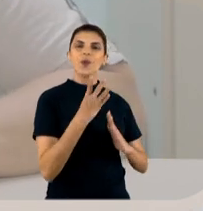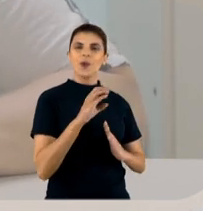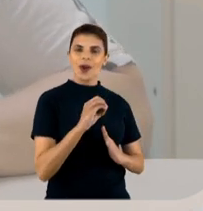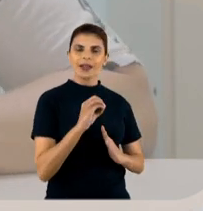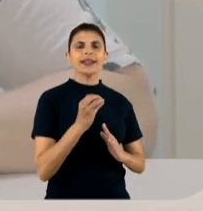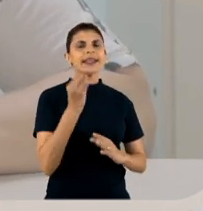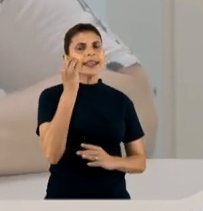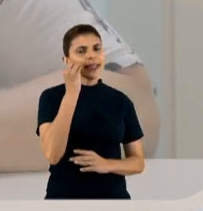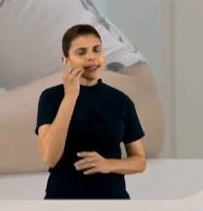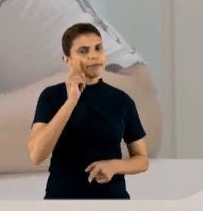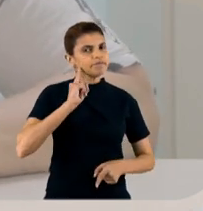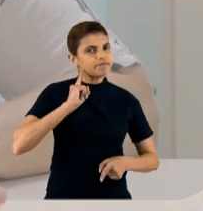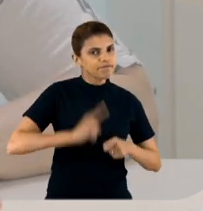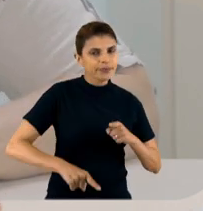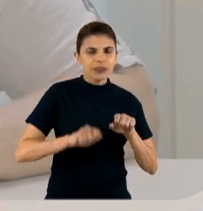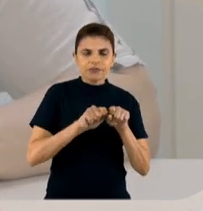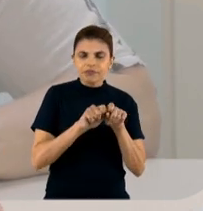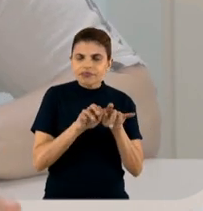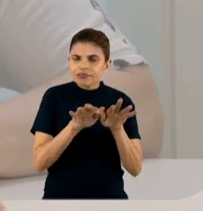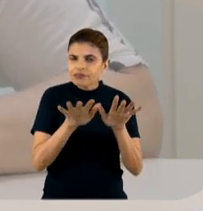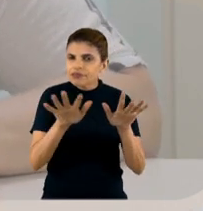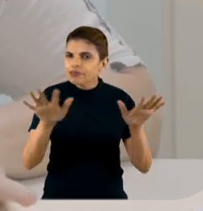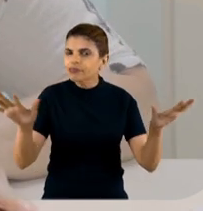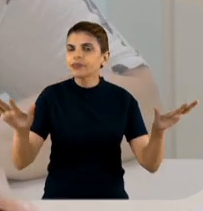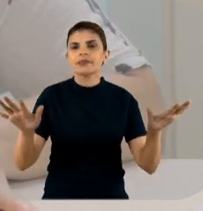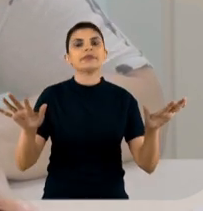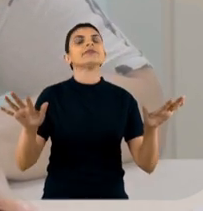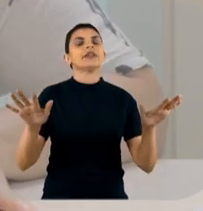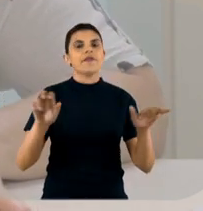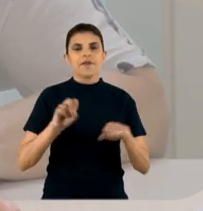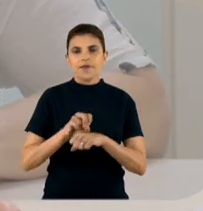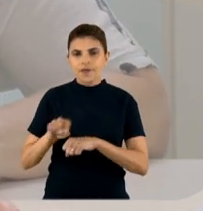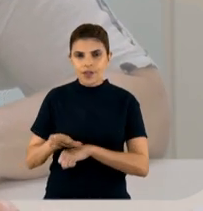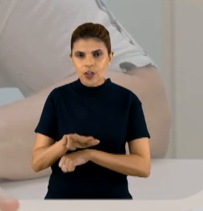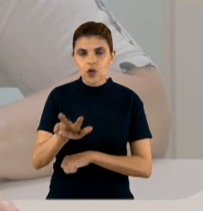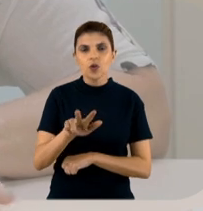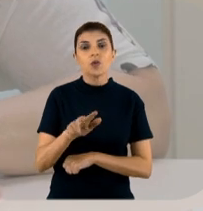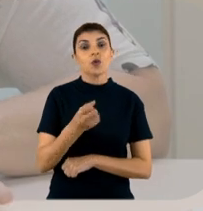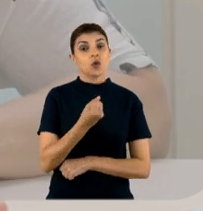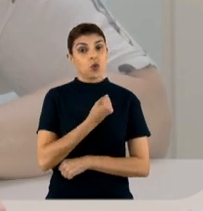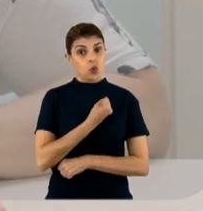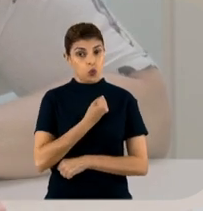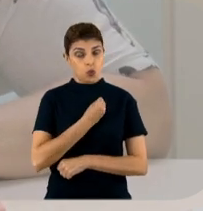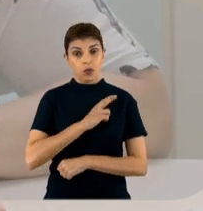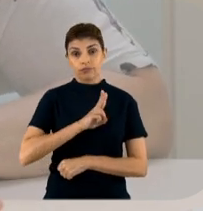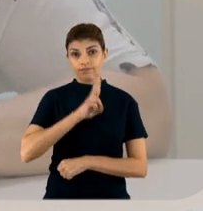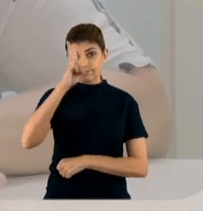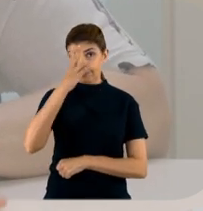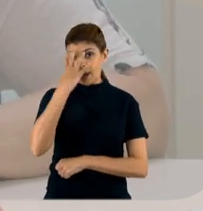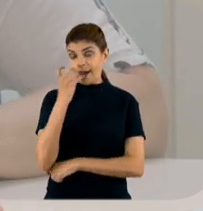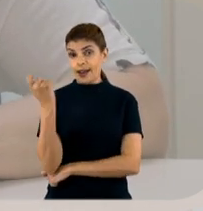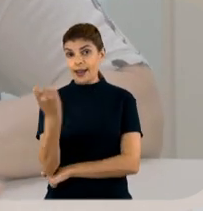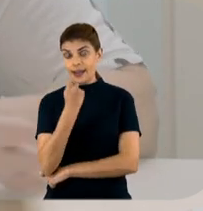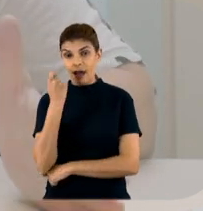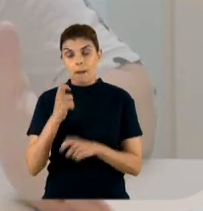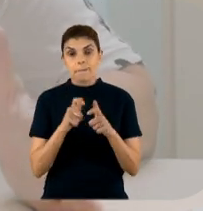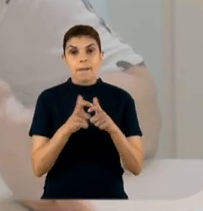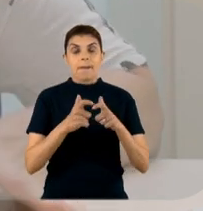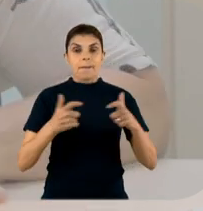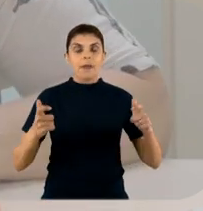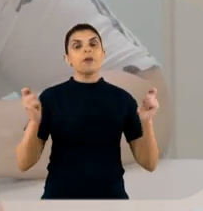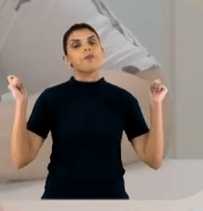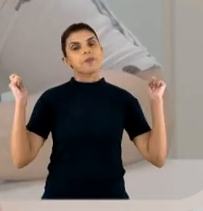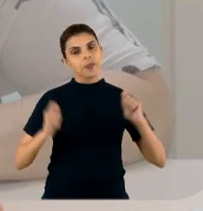necessário que as pessoas tentem impedir a disseminação do vírus em excesso para que o número de casos graves não seja